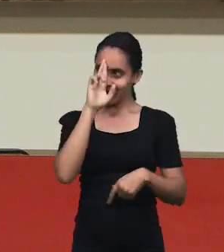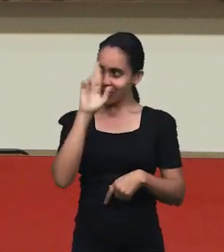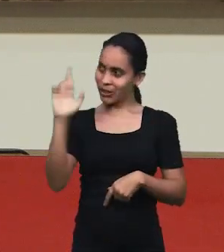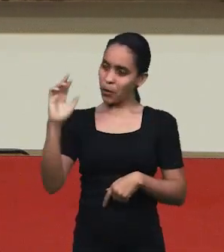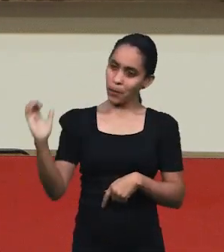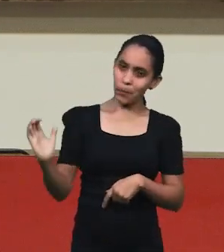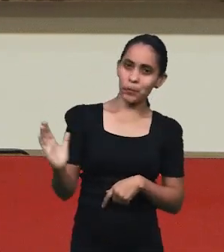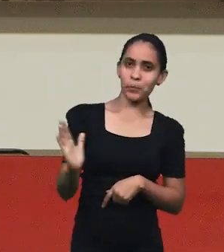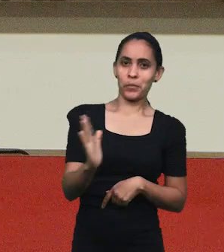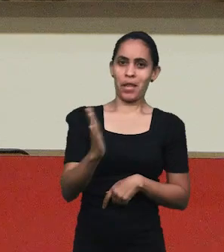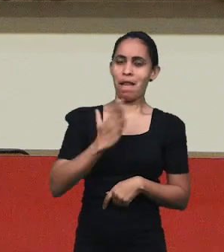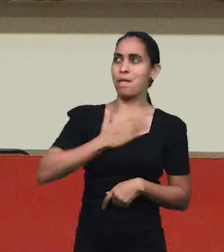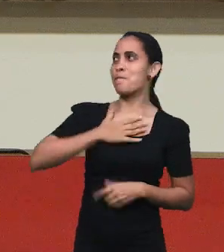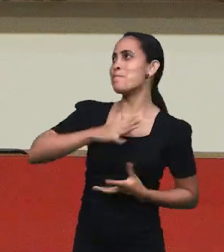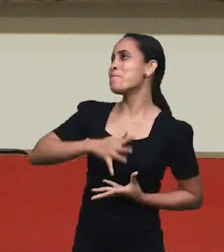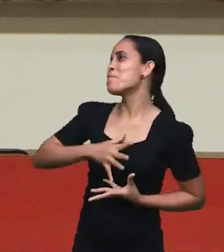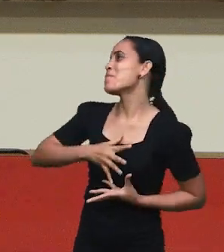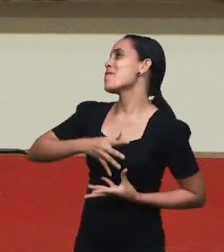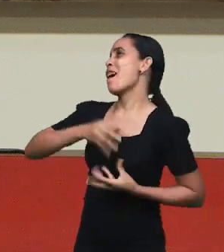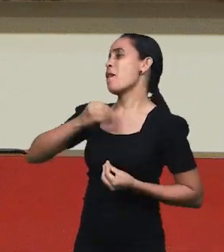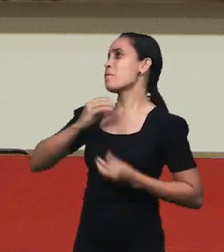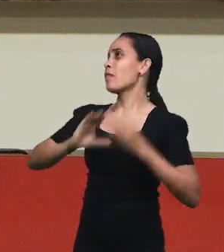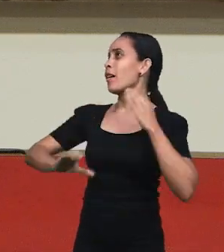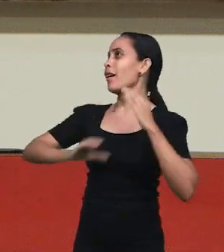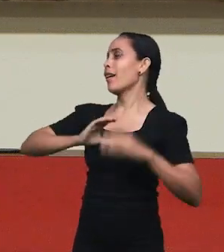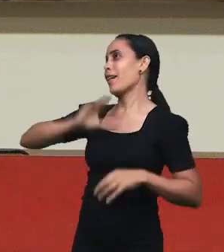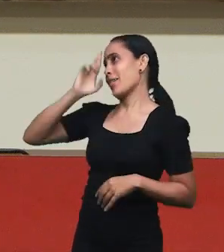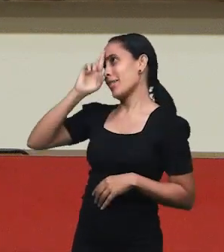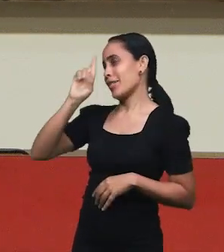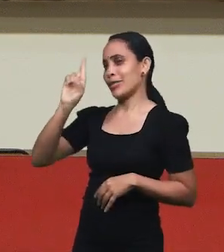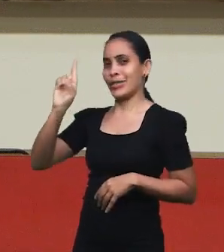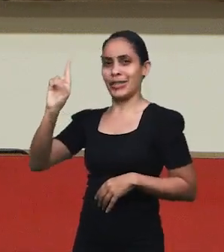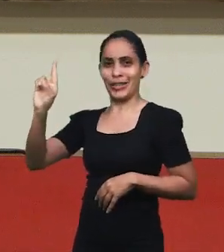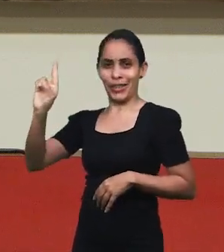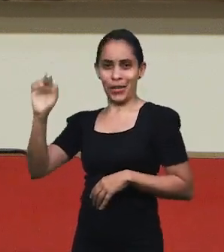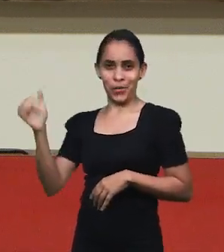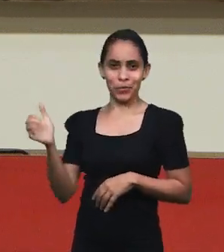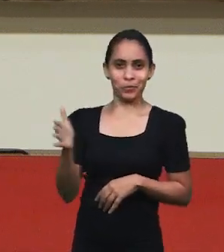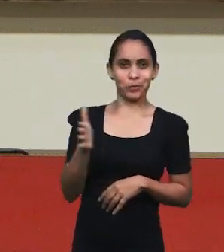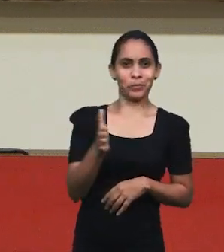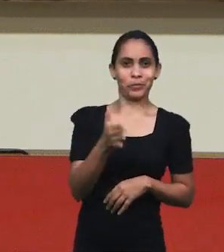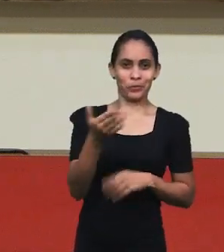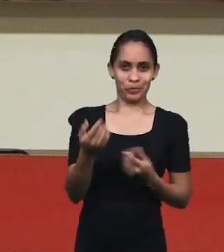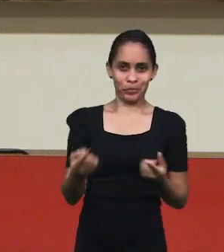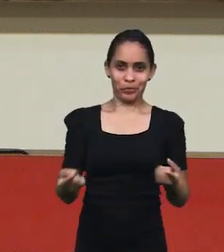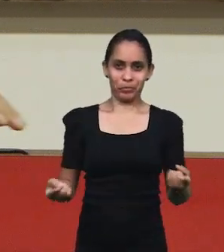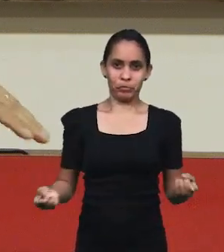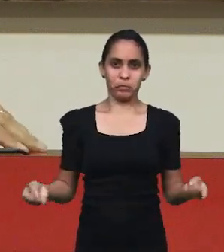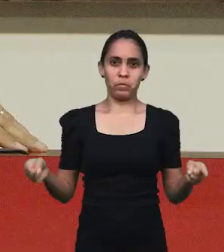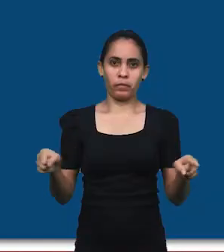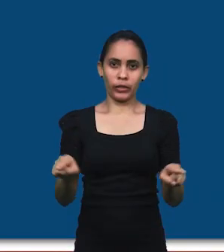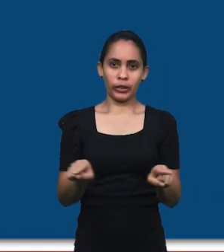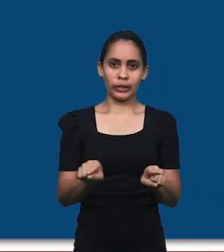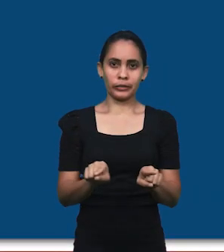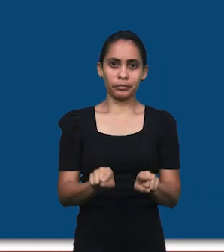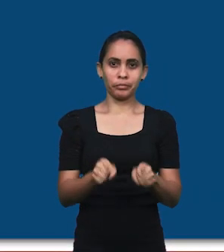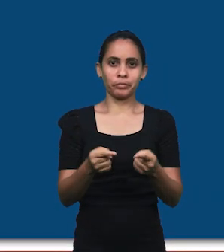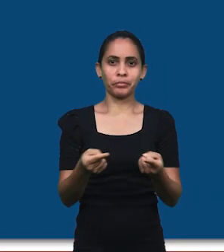mãos. Então minha alma canta a ti, Senhor.